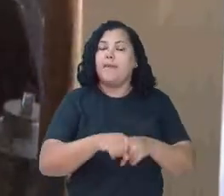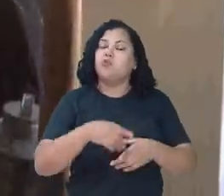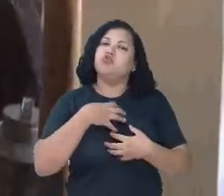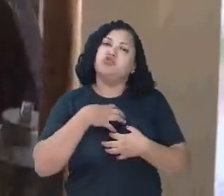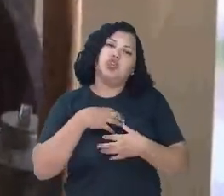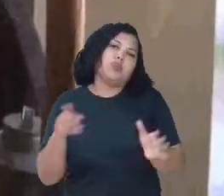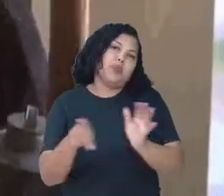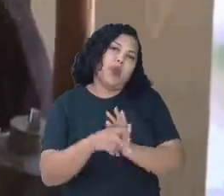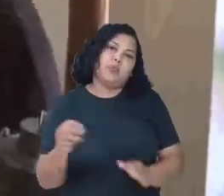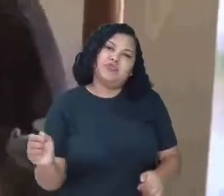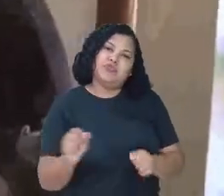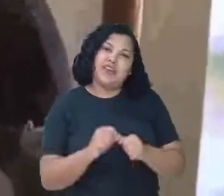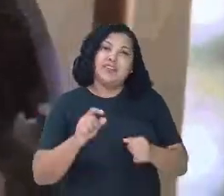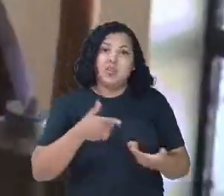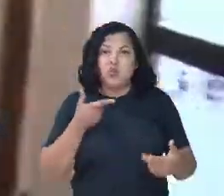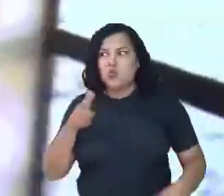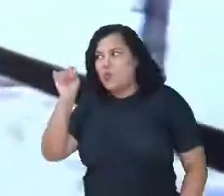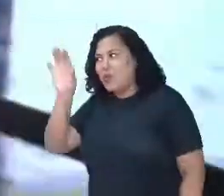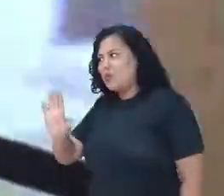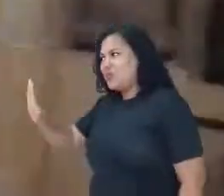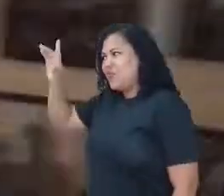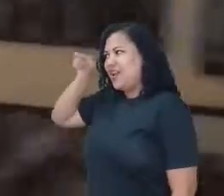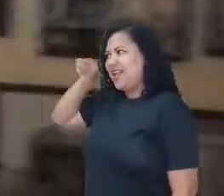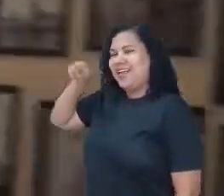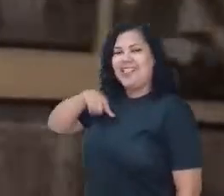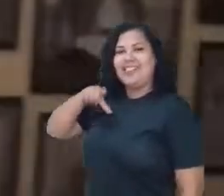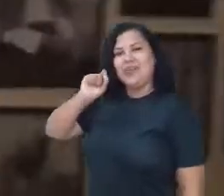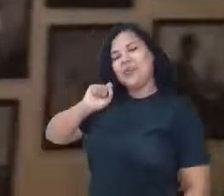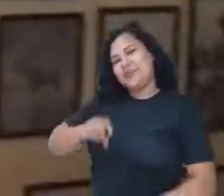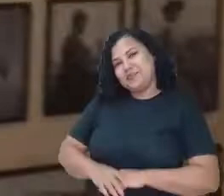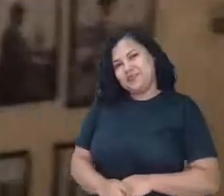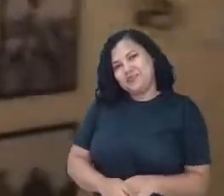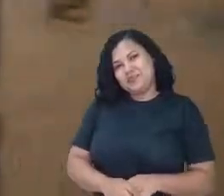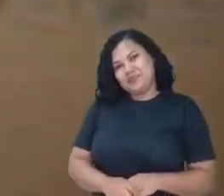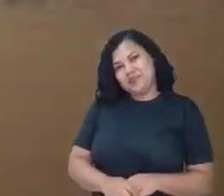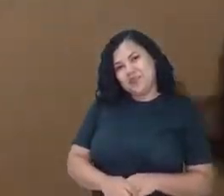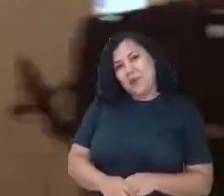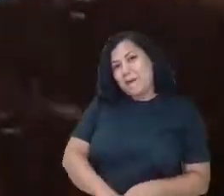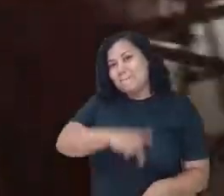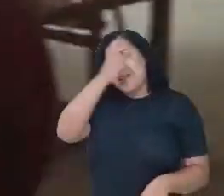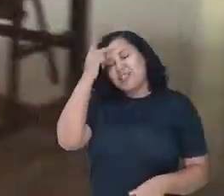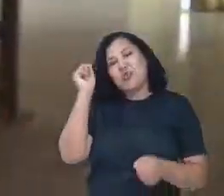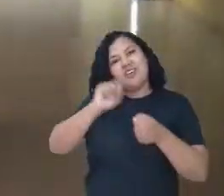fazer. Do outro lado a gente tem um sujeito que está fazendo